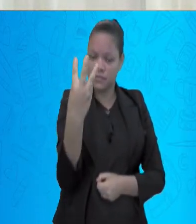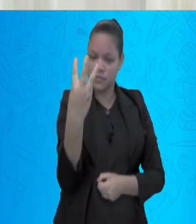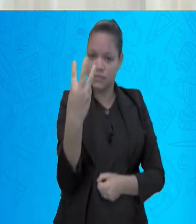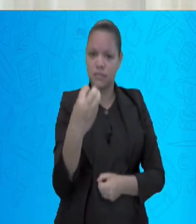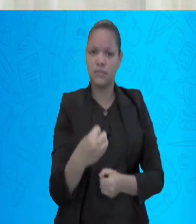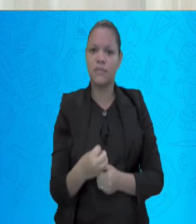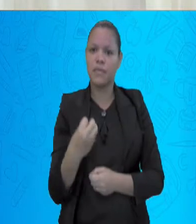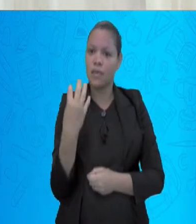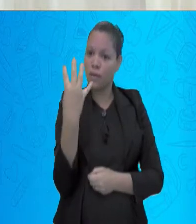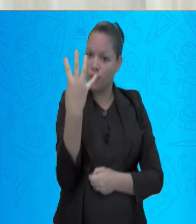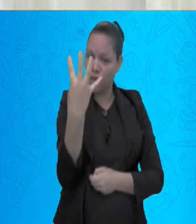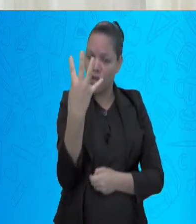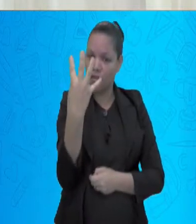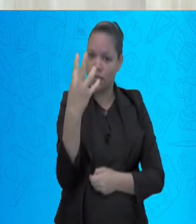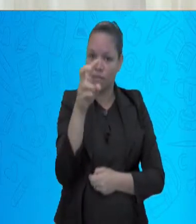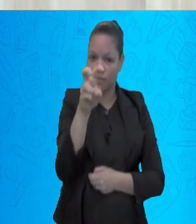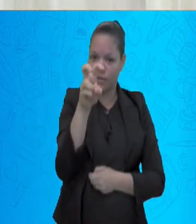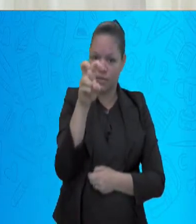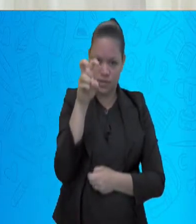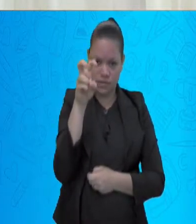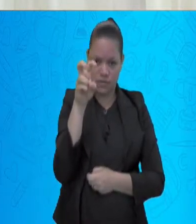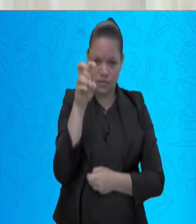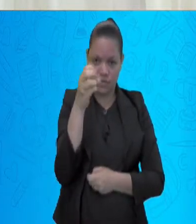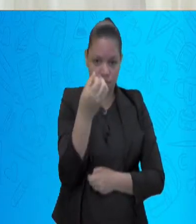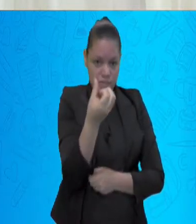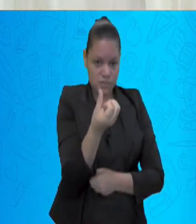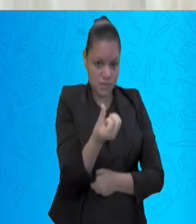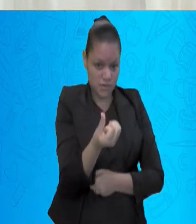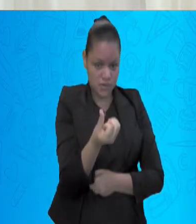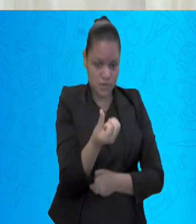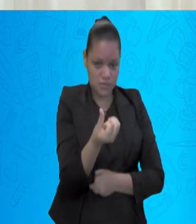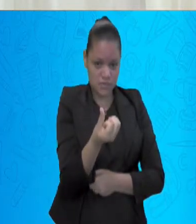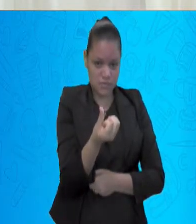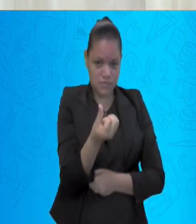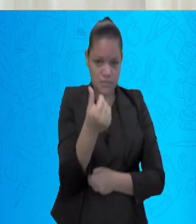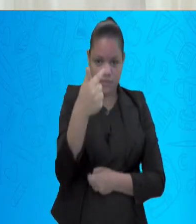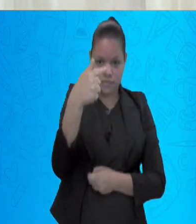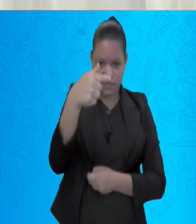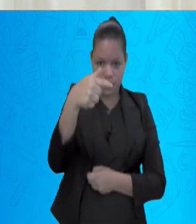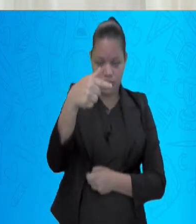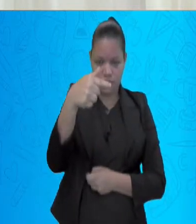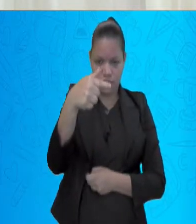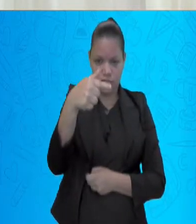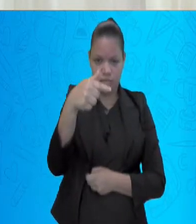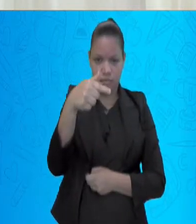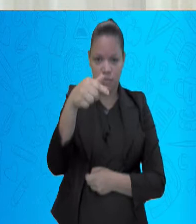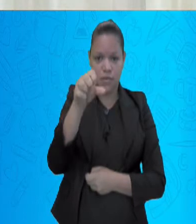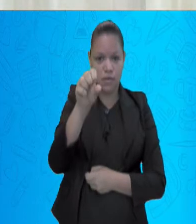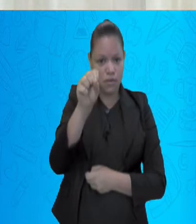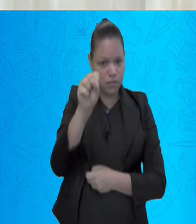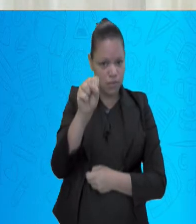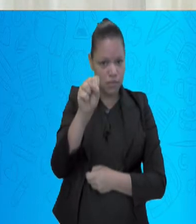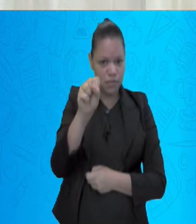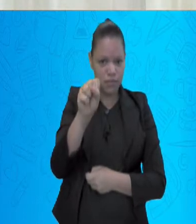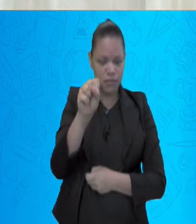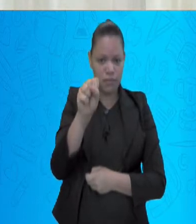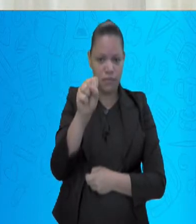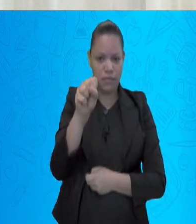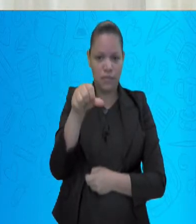4, 5, 6, 7,